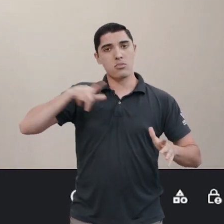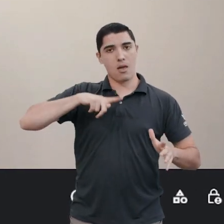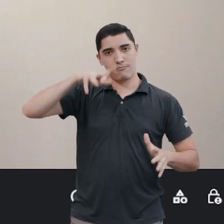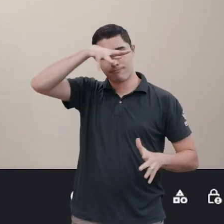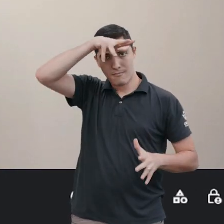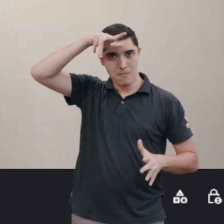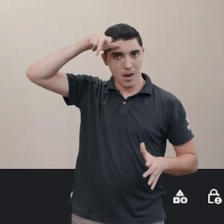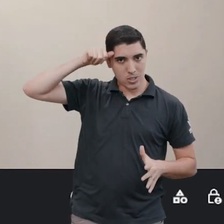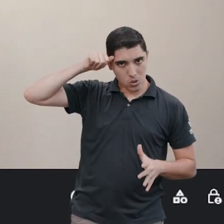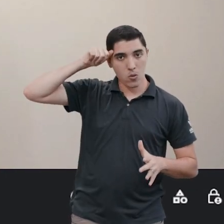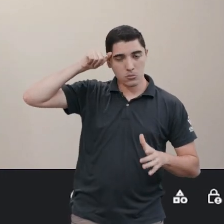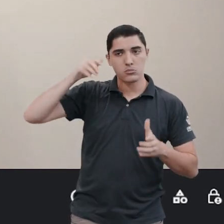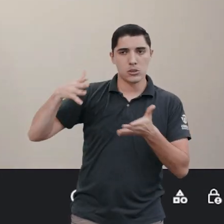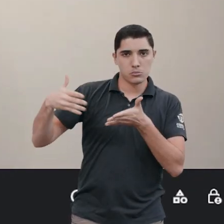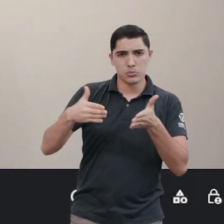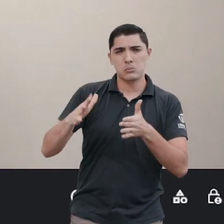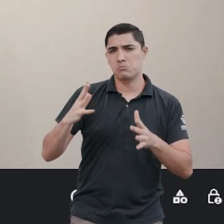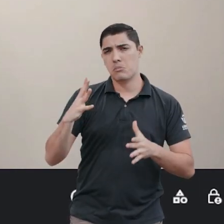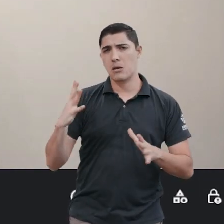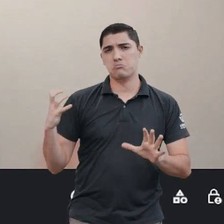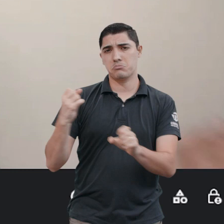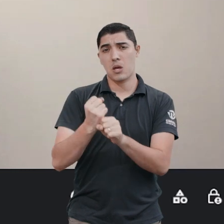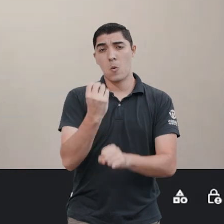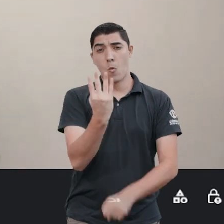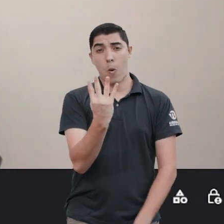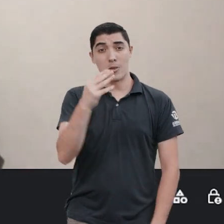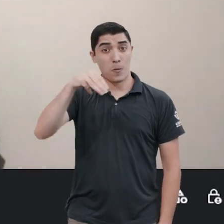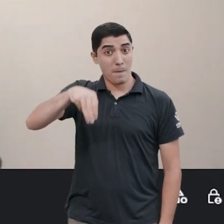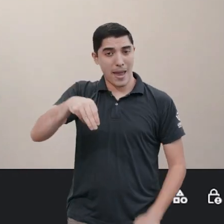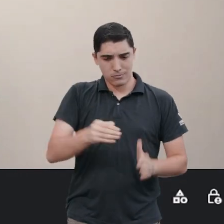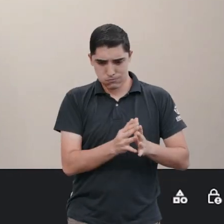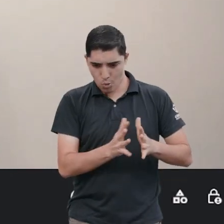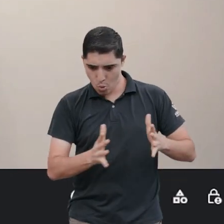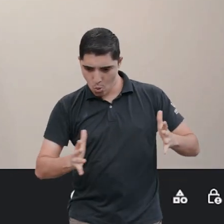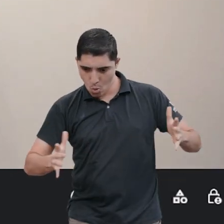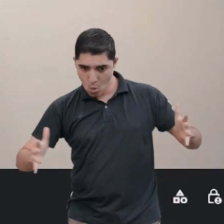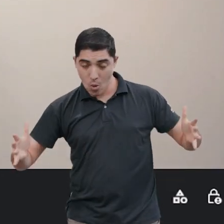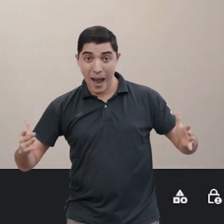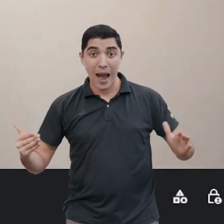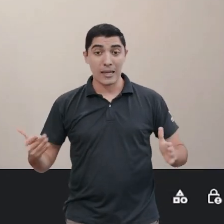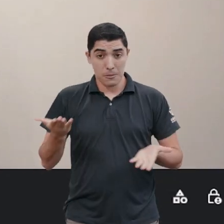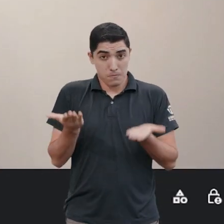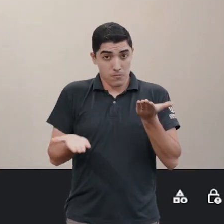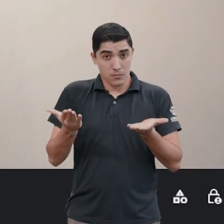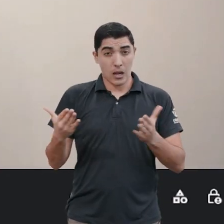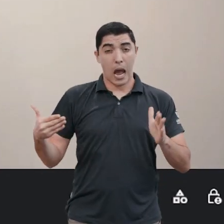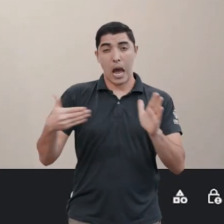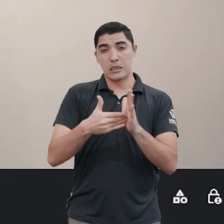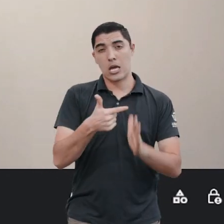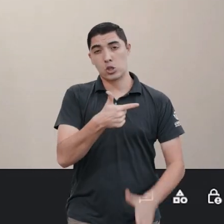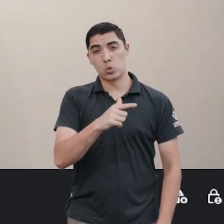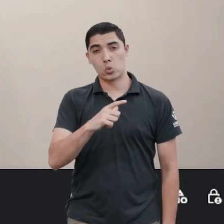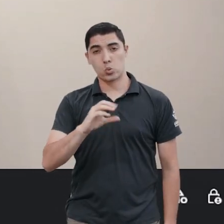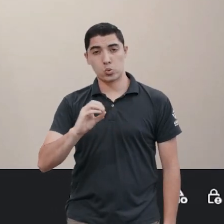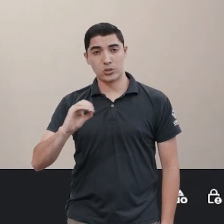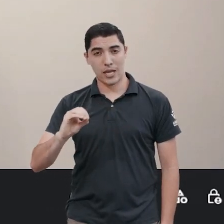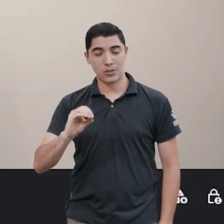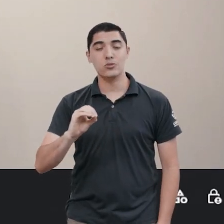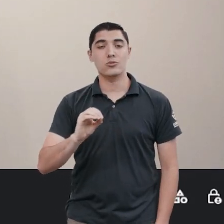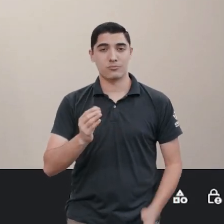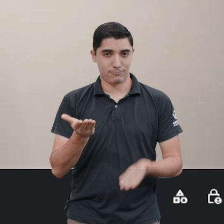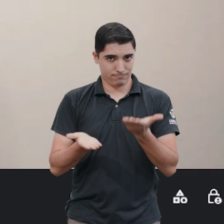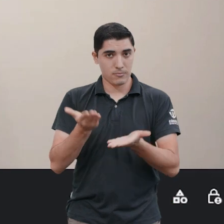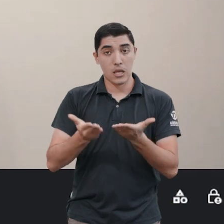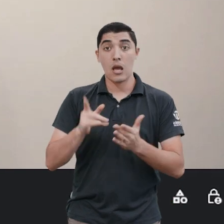bacia amazônica, então pode chegar a medir 4 metros de comprimento, pesar até 200 quilos, controlado